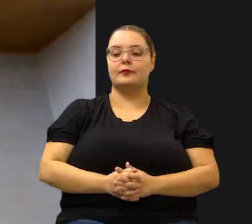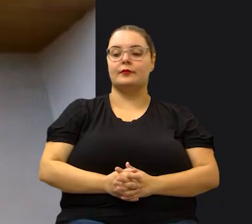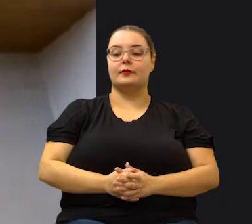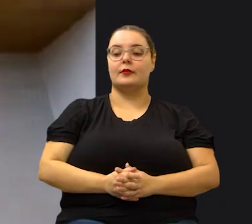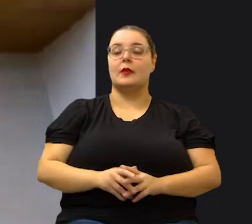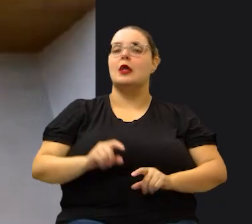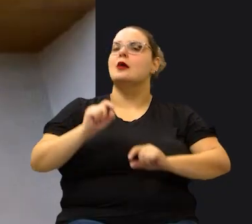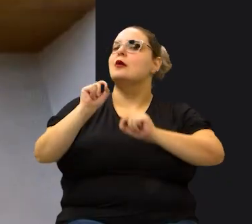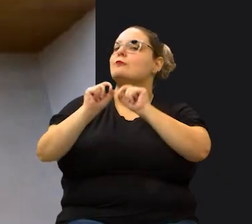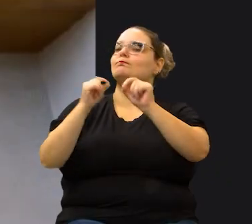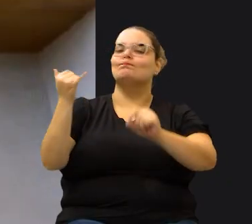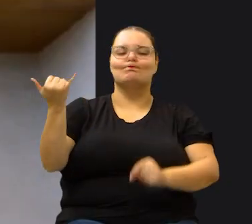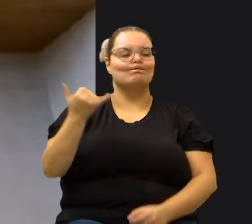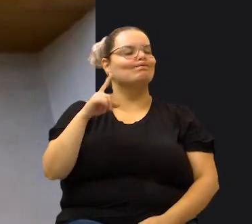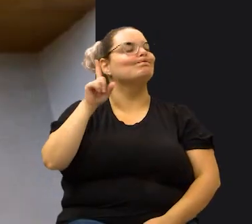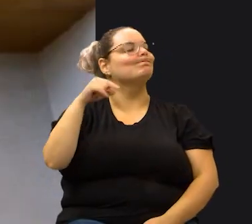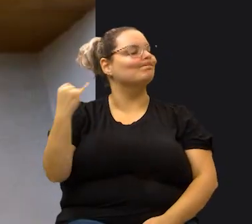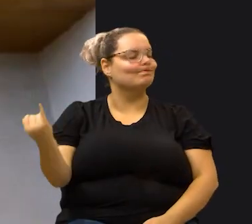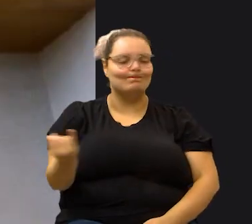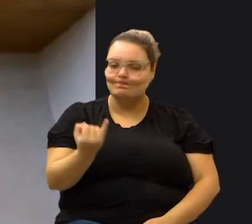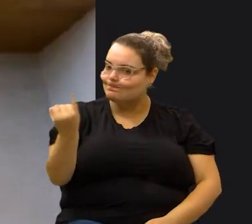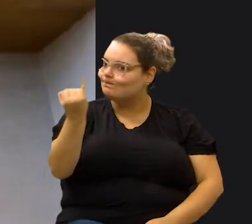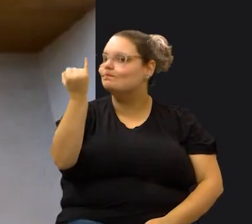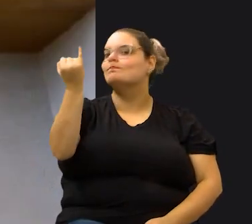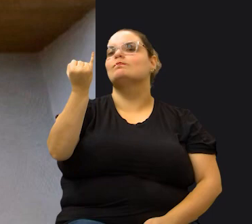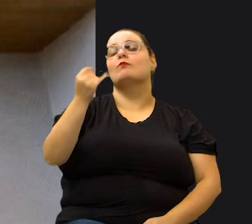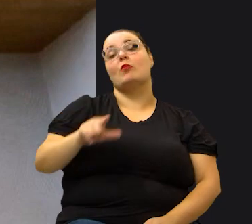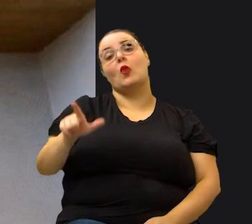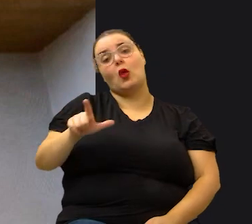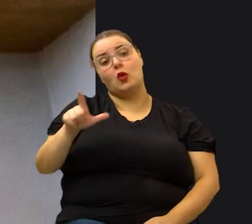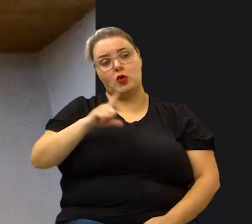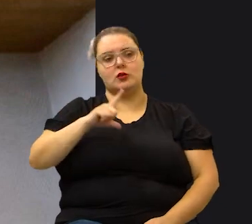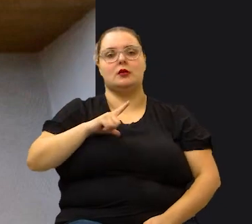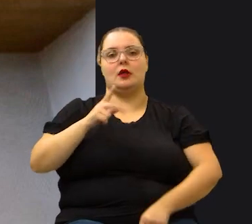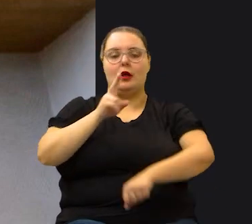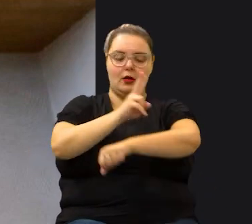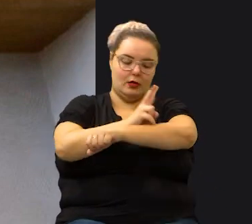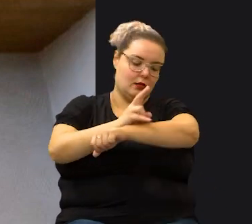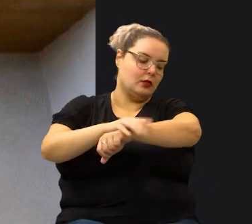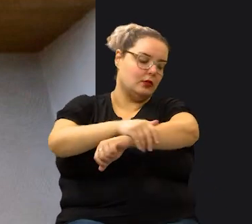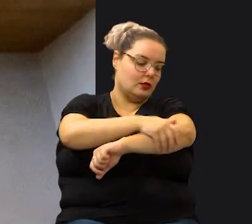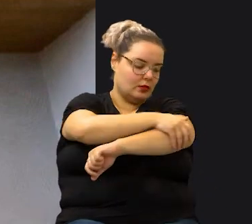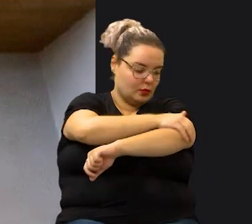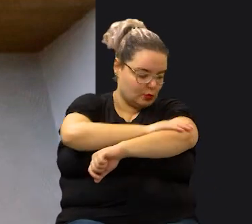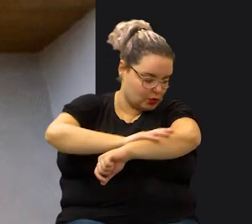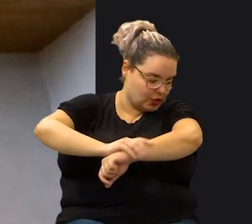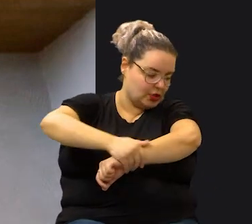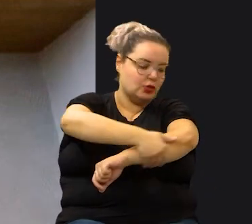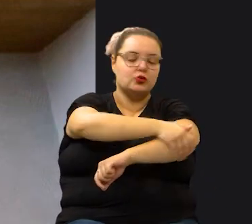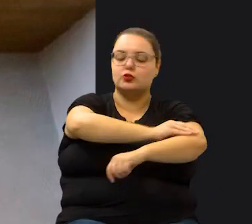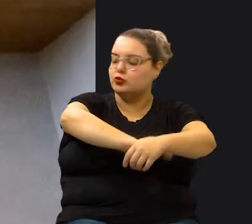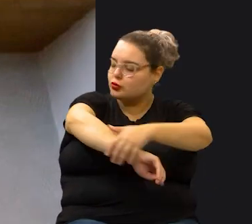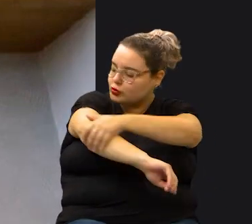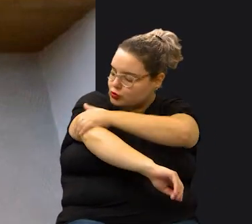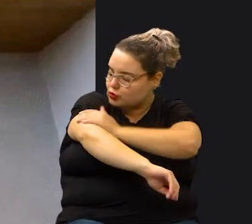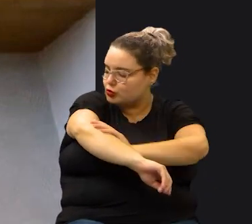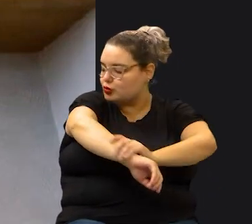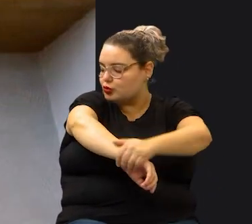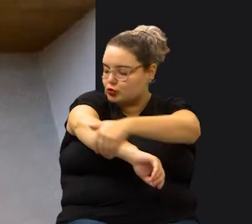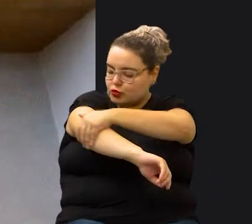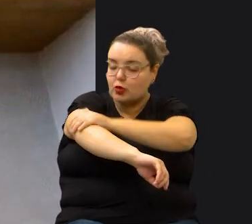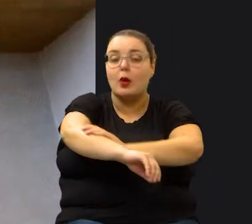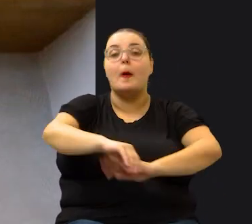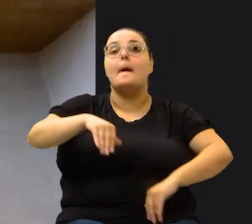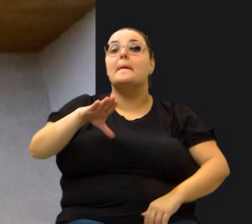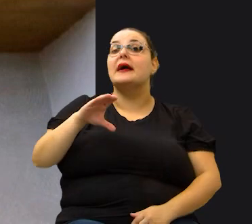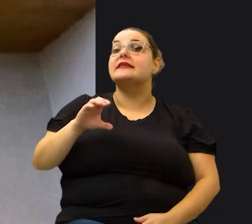O que você falou realmente é muito importante, assim. É claro que a gente tem que cuidar da pele, né, usando hidratantes corporais,